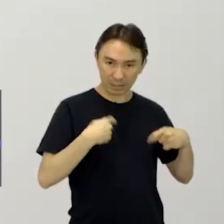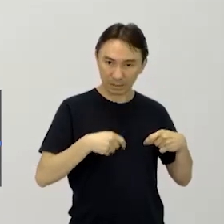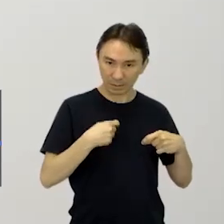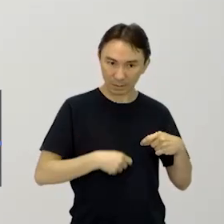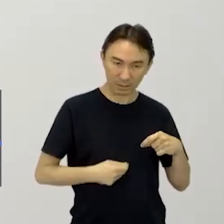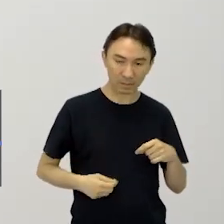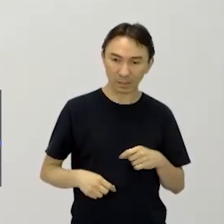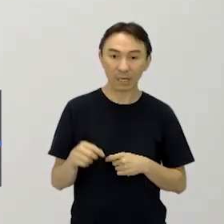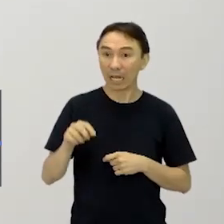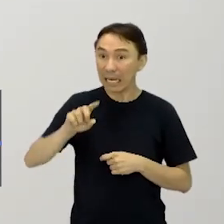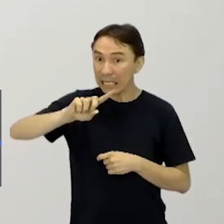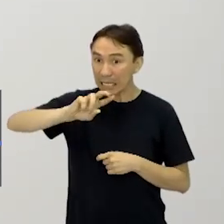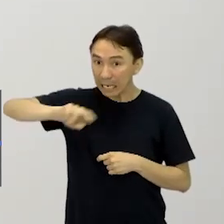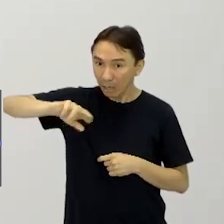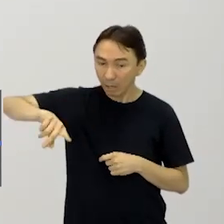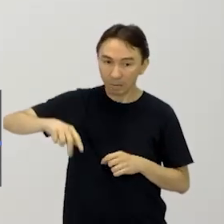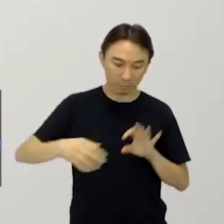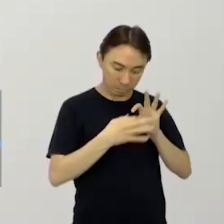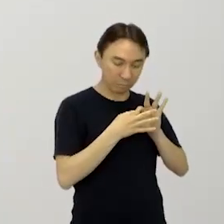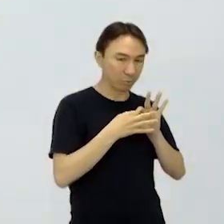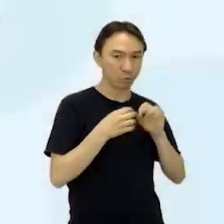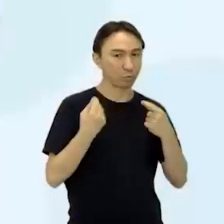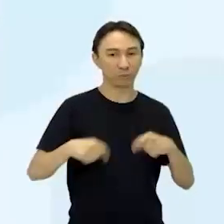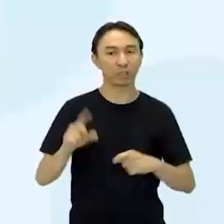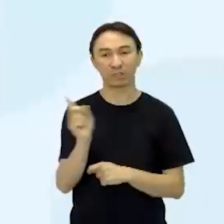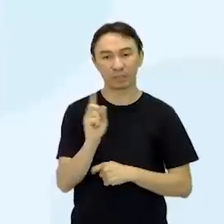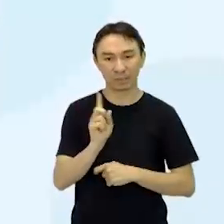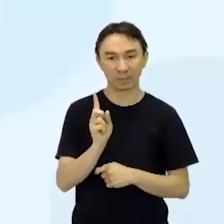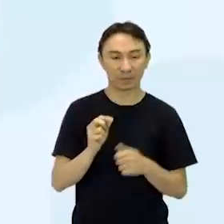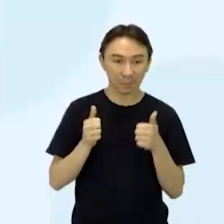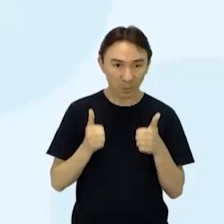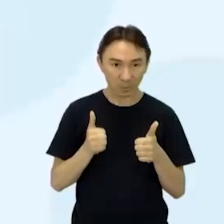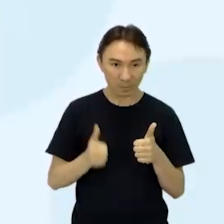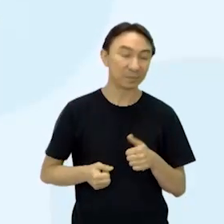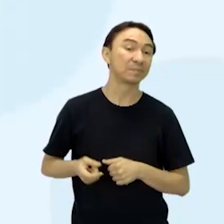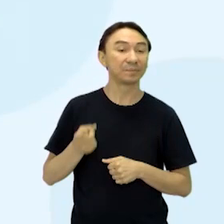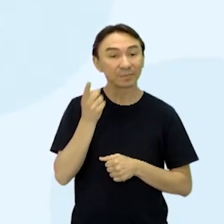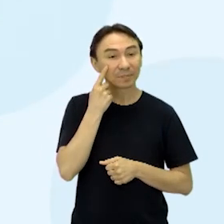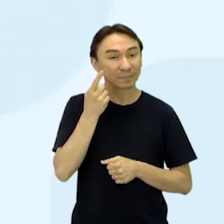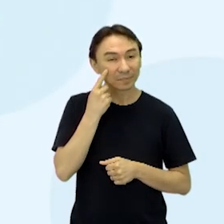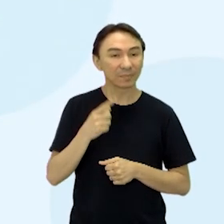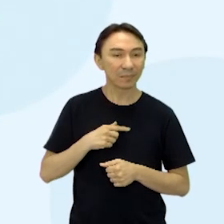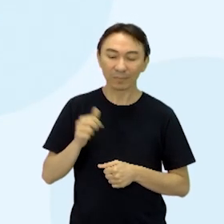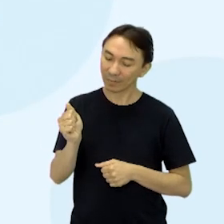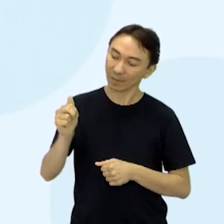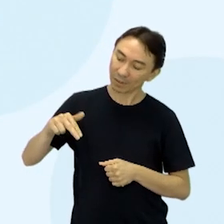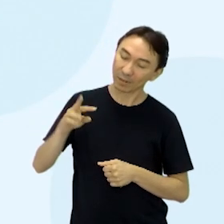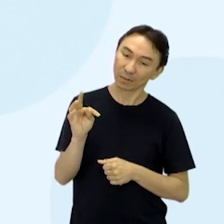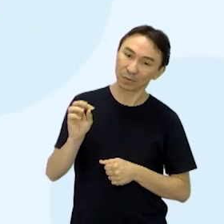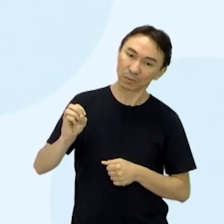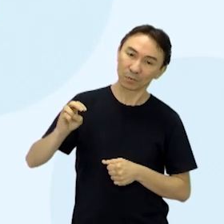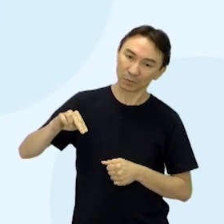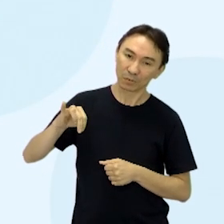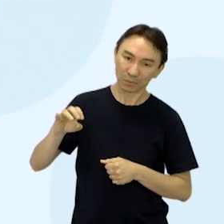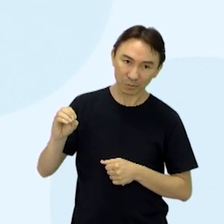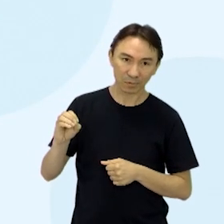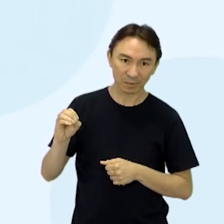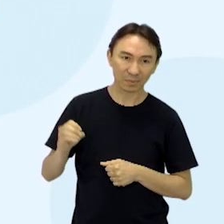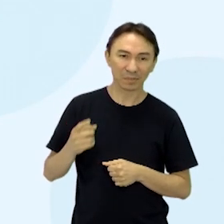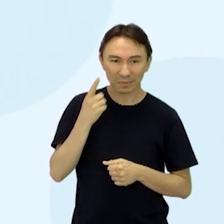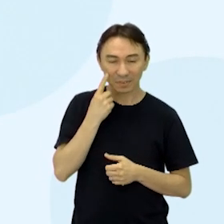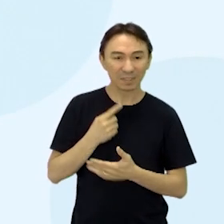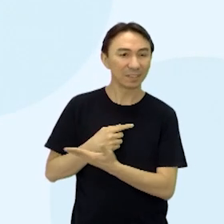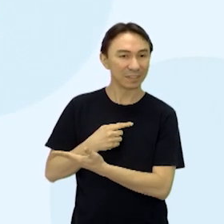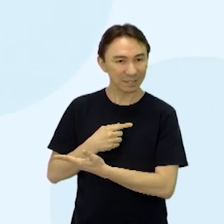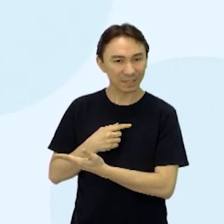tá certo? Vamos ver, então? Bora, então, vamos olha lá. Eu observo aqui na sequência do Antônio, viu, Tony, que ela está aumentando de